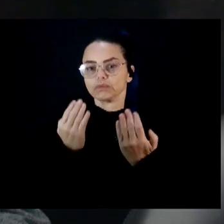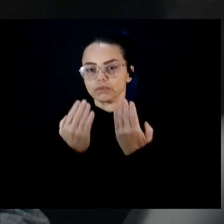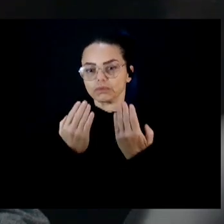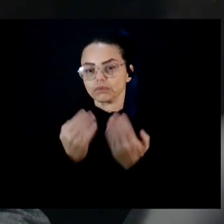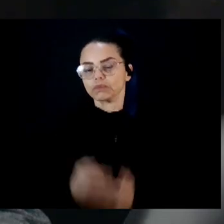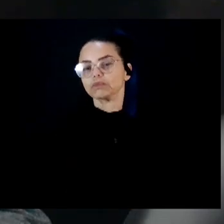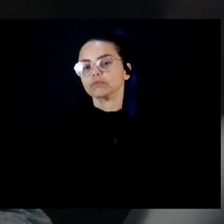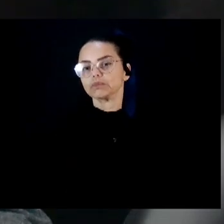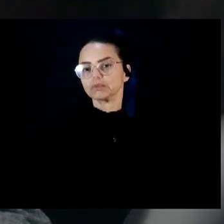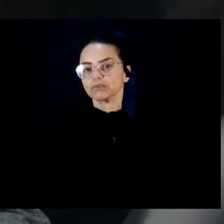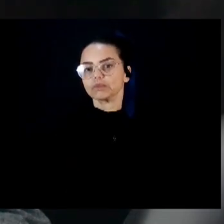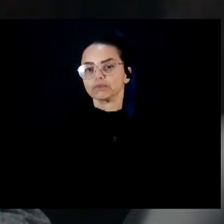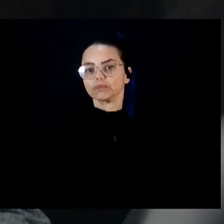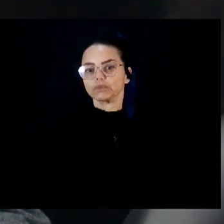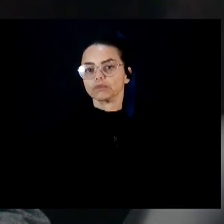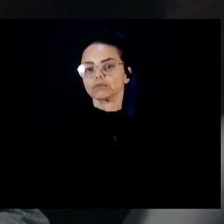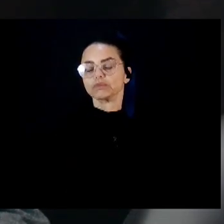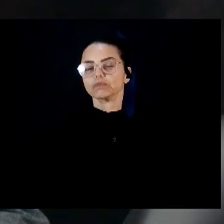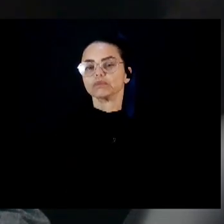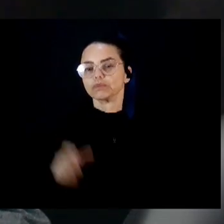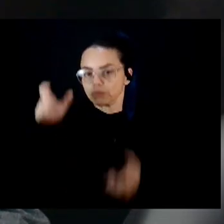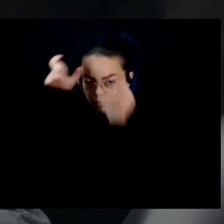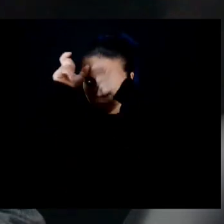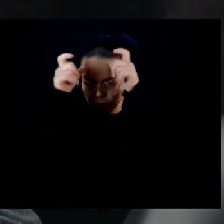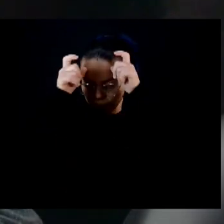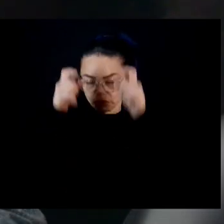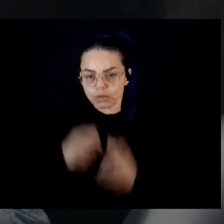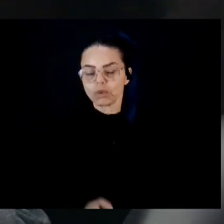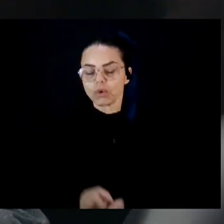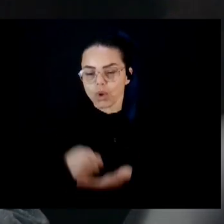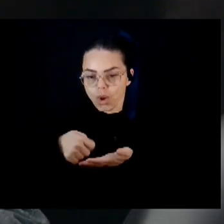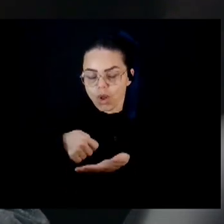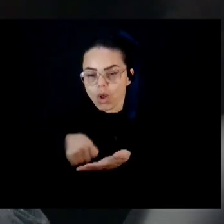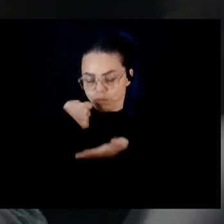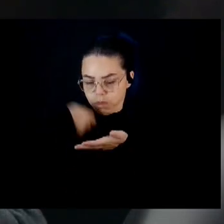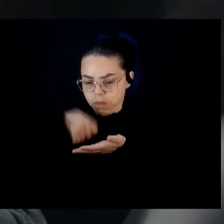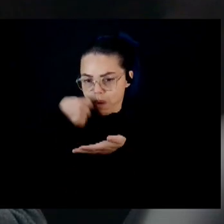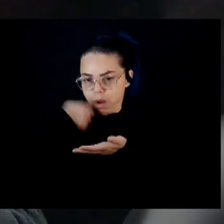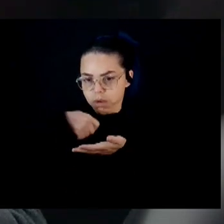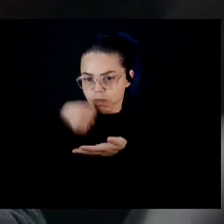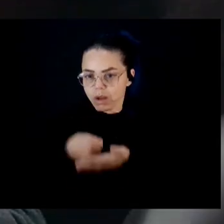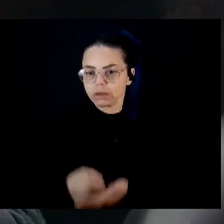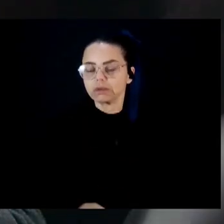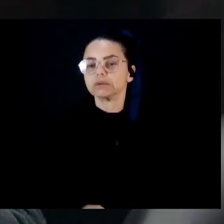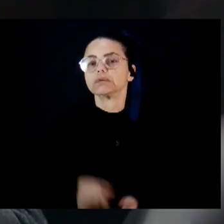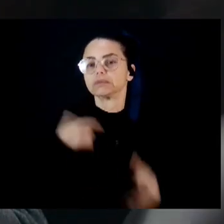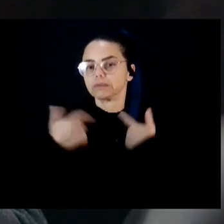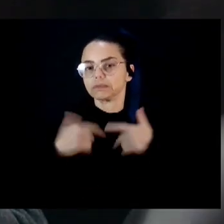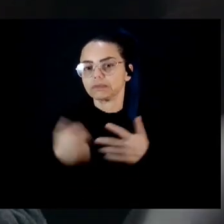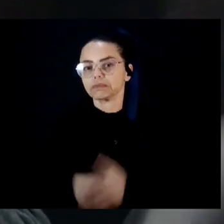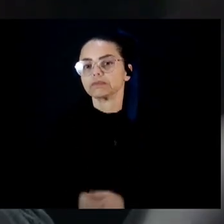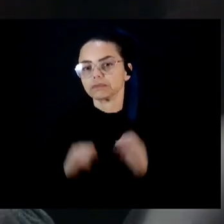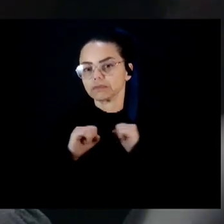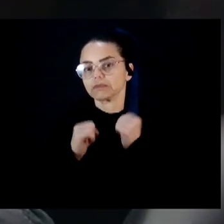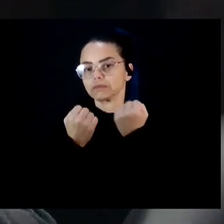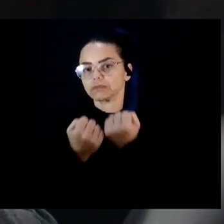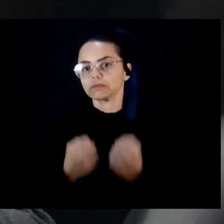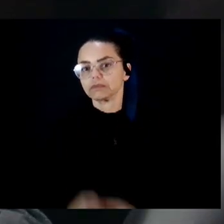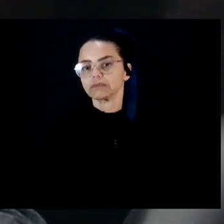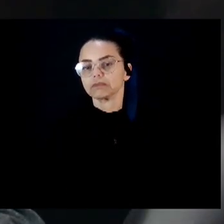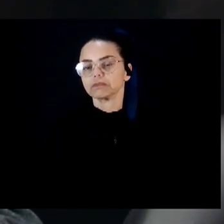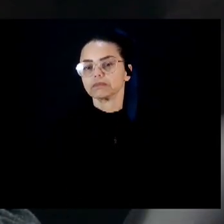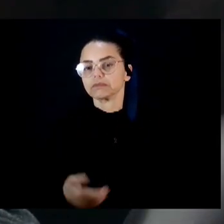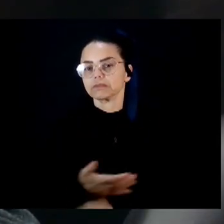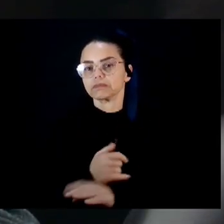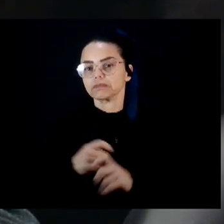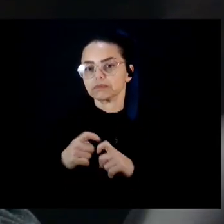um paciente com transtorno de compulsão. Né? Esse trabalho multidisciplinar, eu sempre vou ser um defensor, né? Antes de fazer medicina eu fui